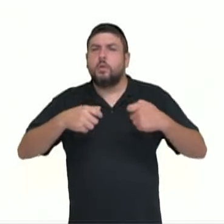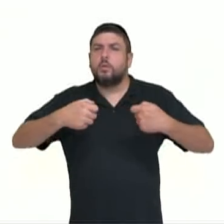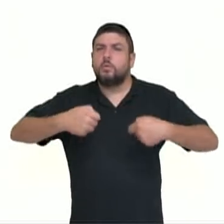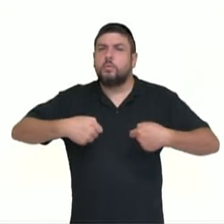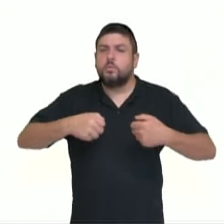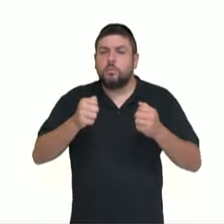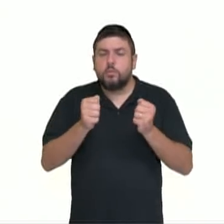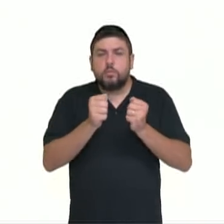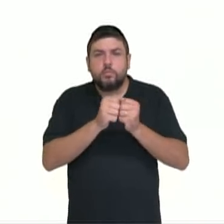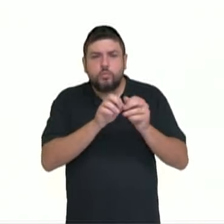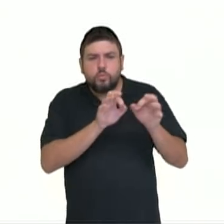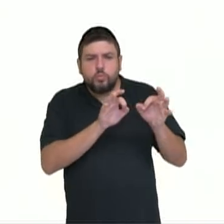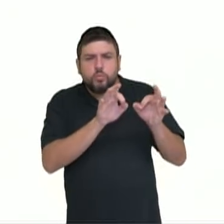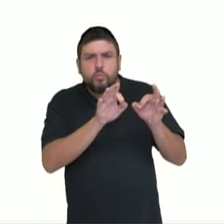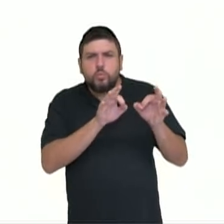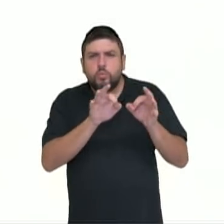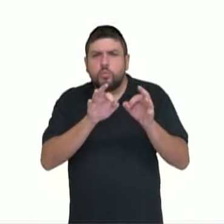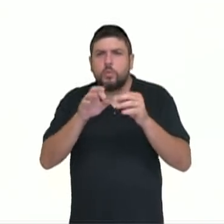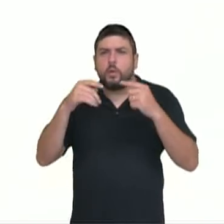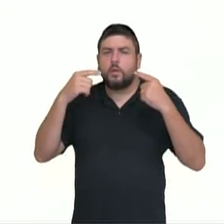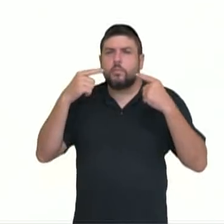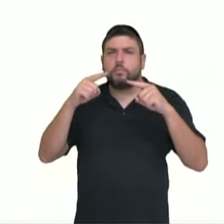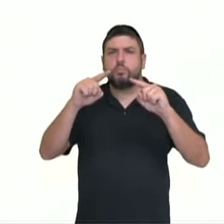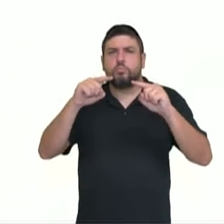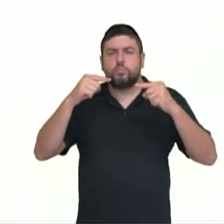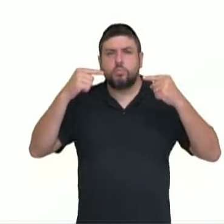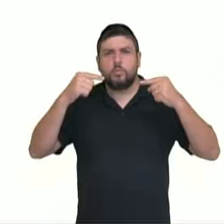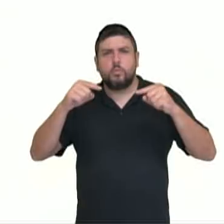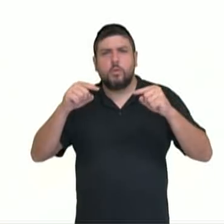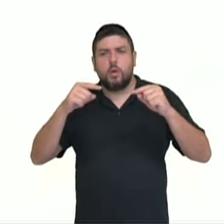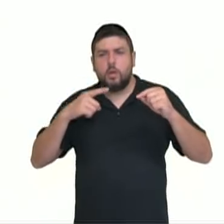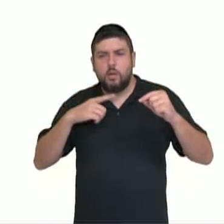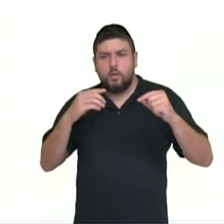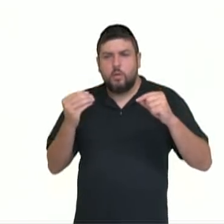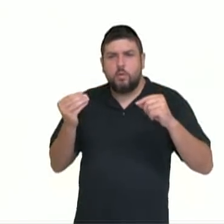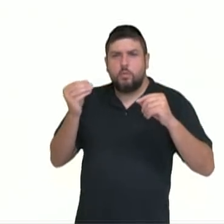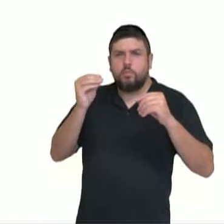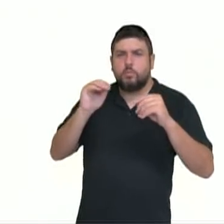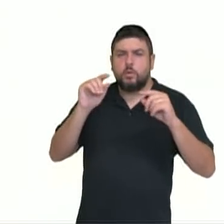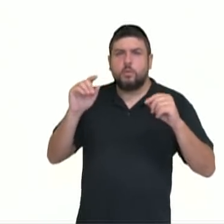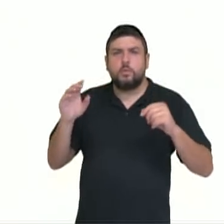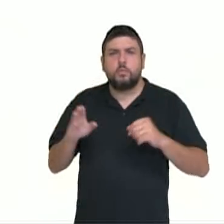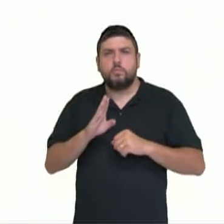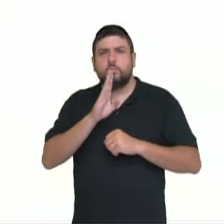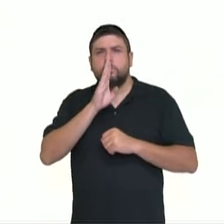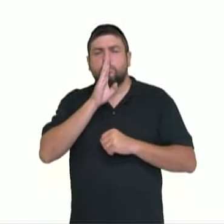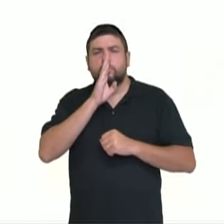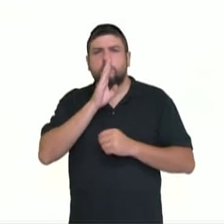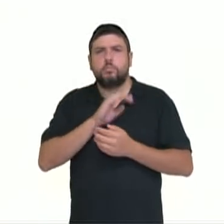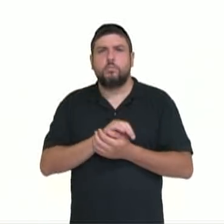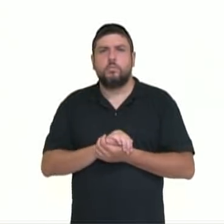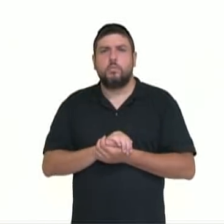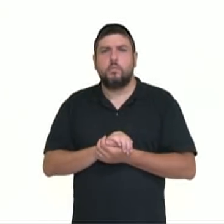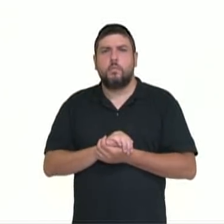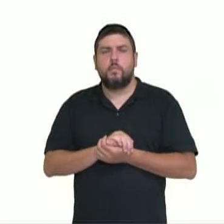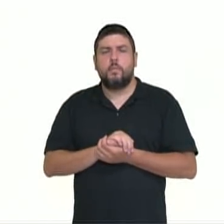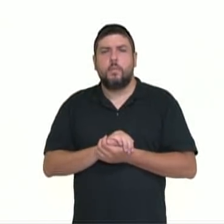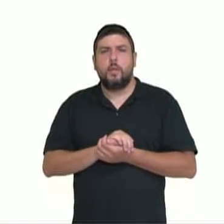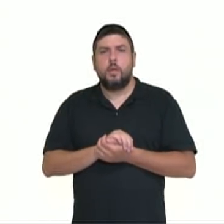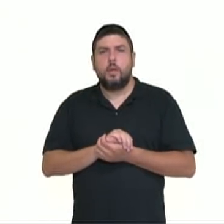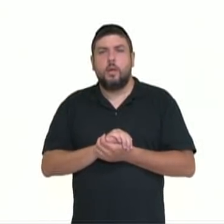composição musical. Na música, ele é o oposto do som.